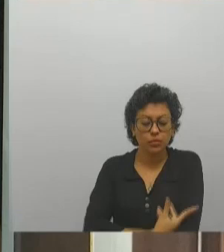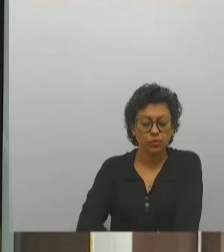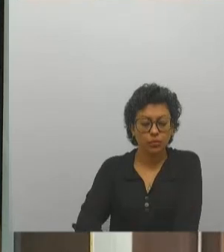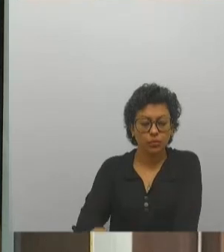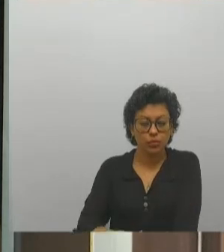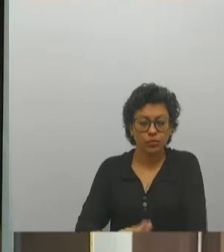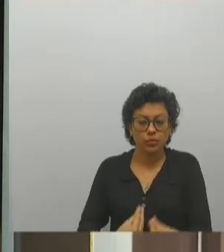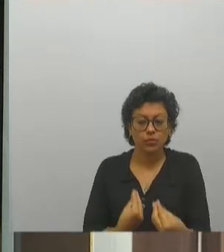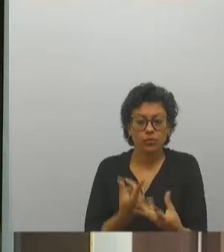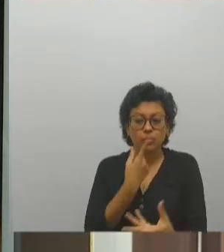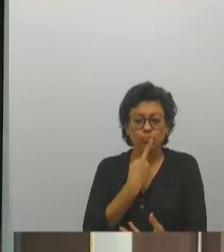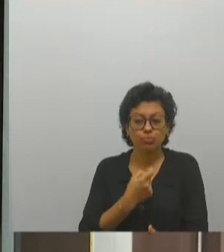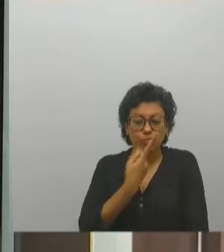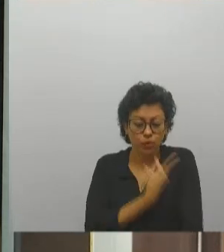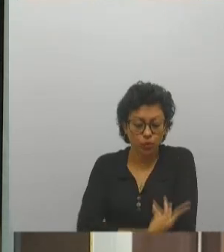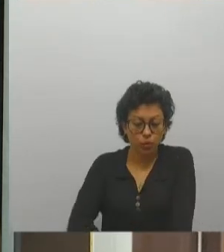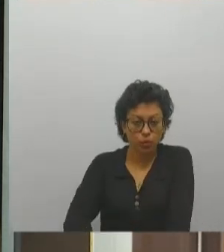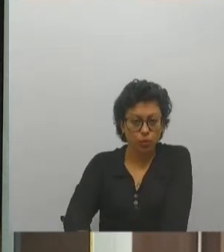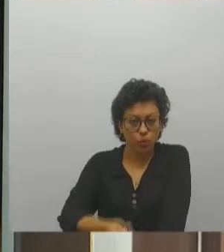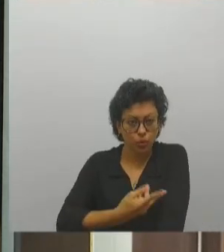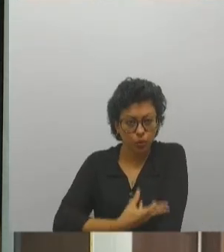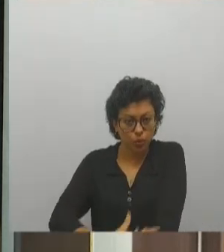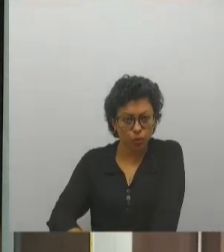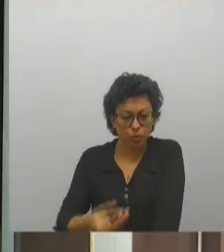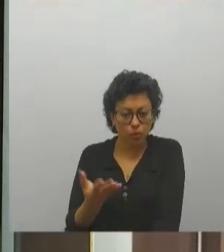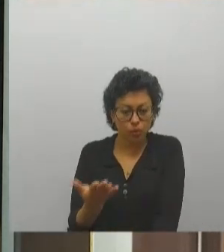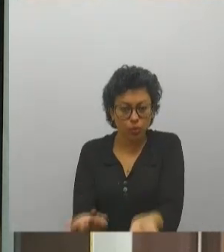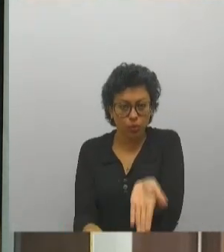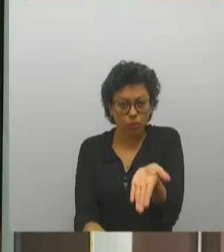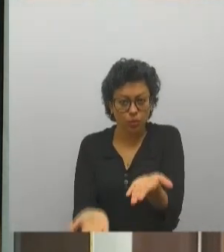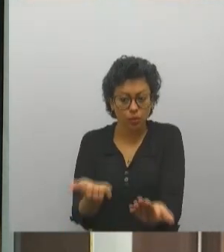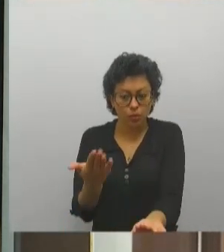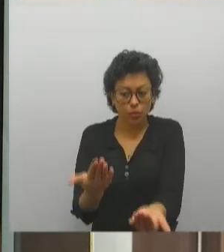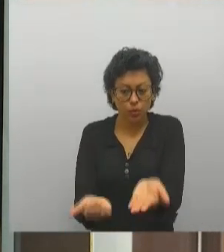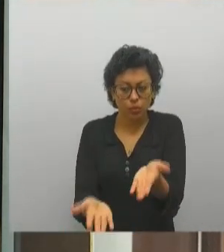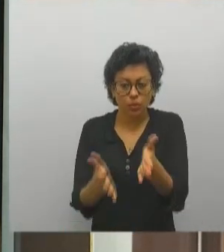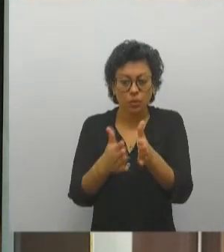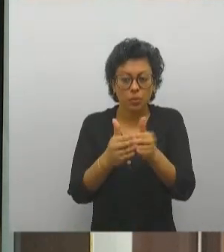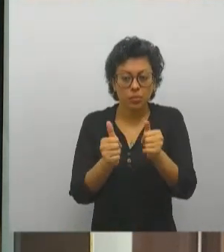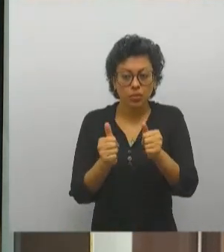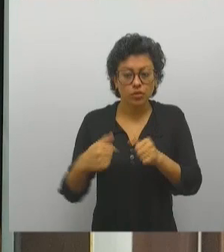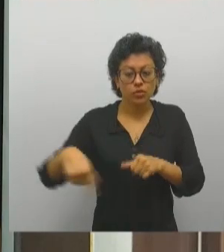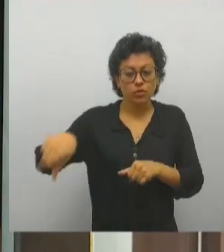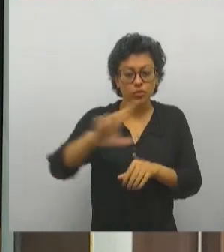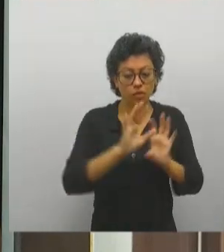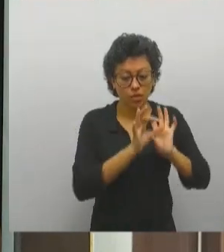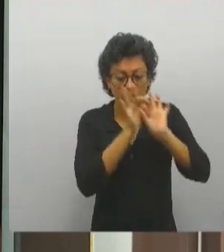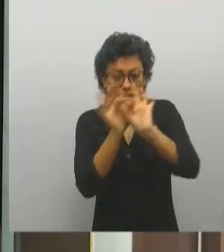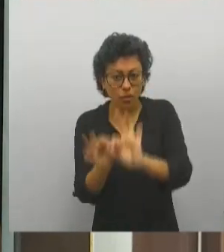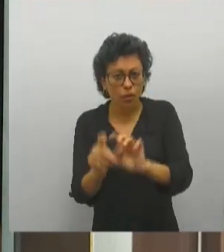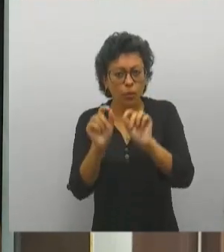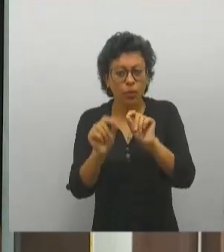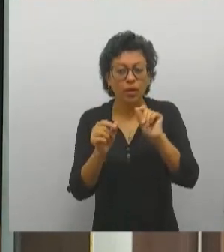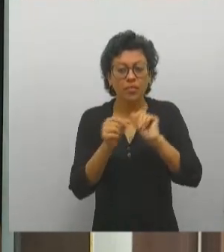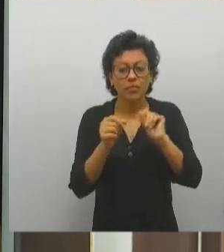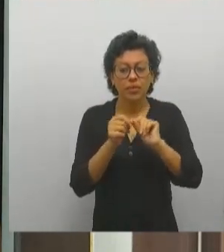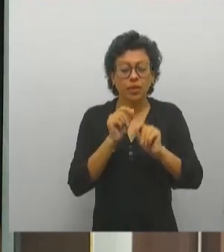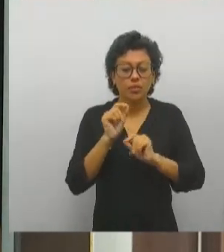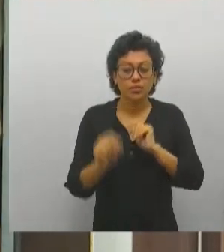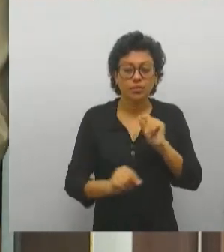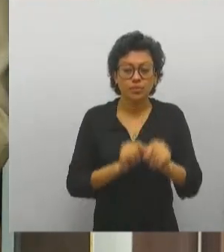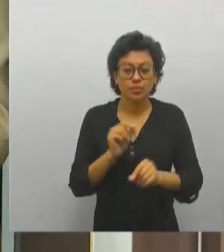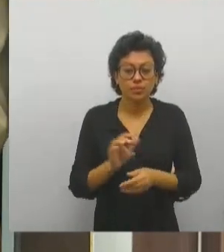vereadores debateram temas de interesse da população. Quero pedir aí a todos os vereadores que a gente possa juntos estar fazendo, Jorge